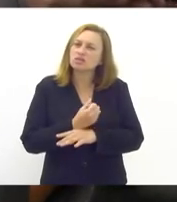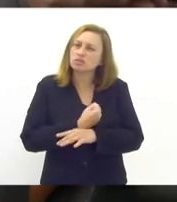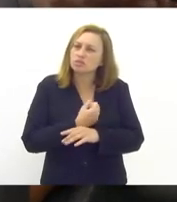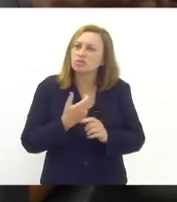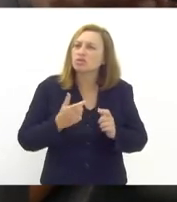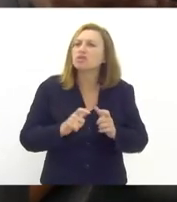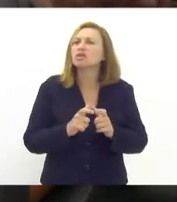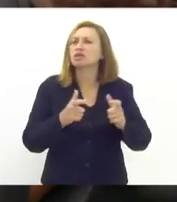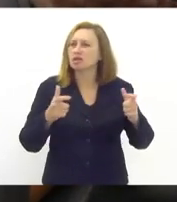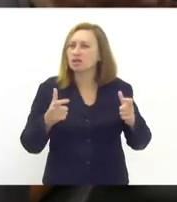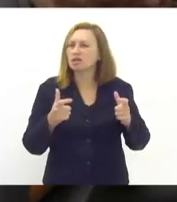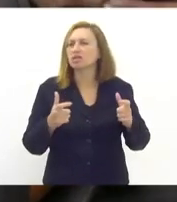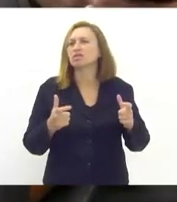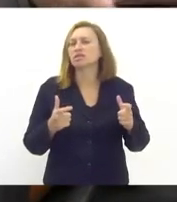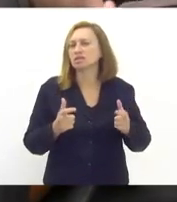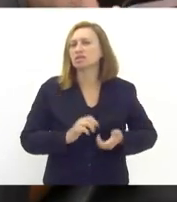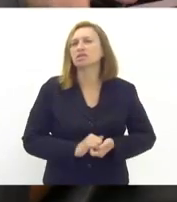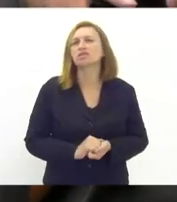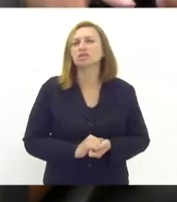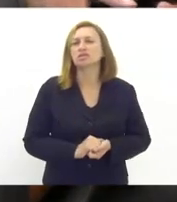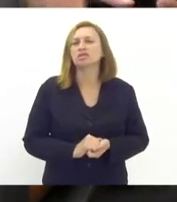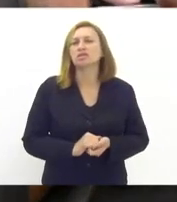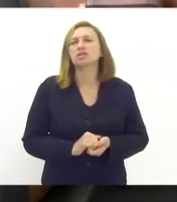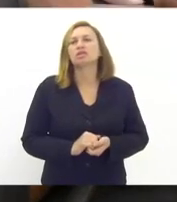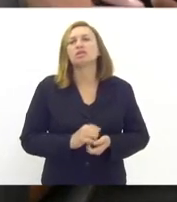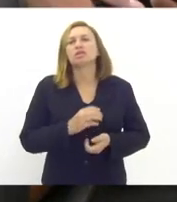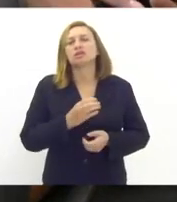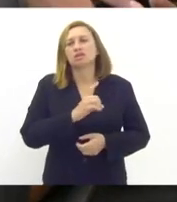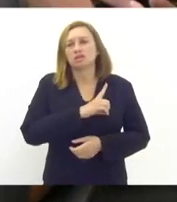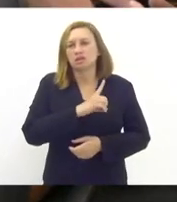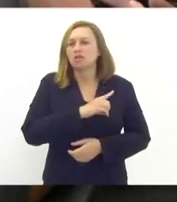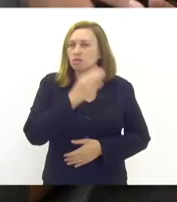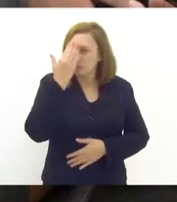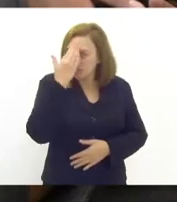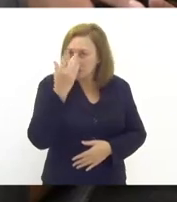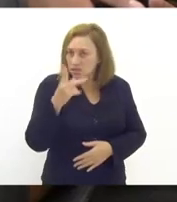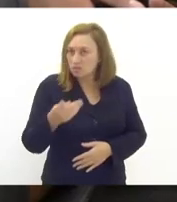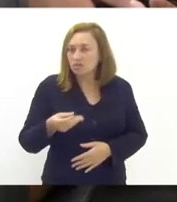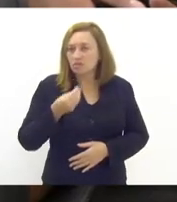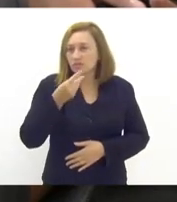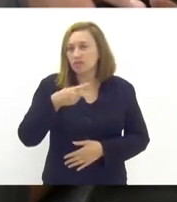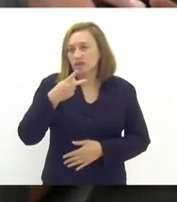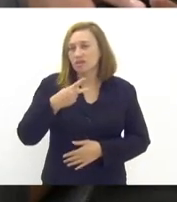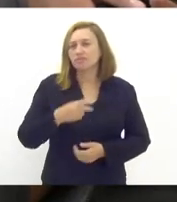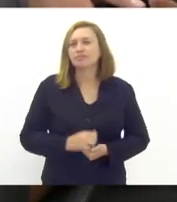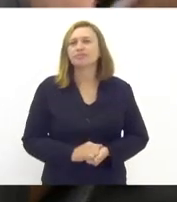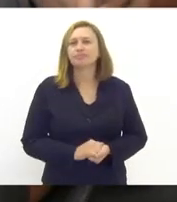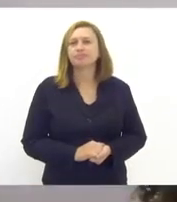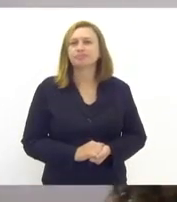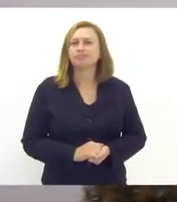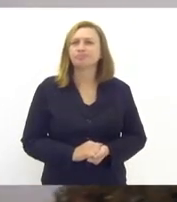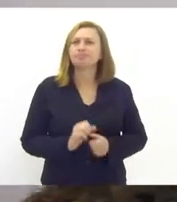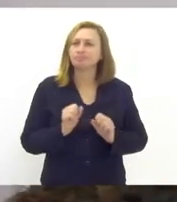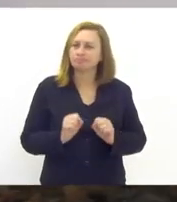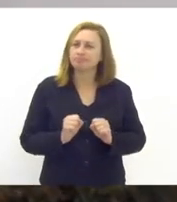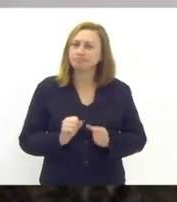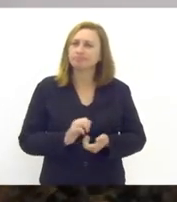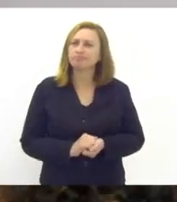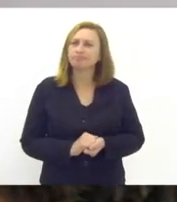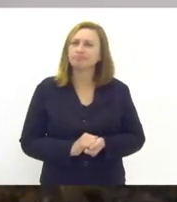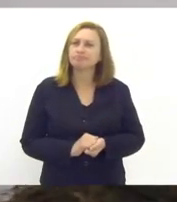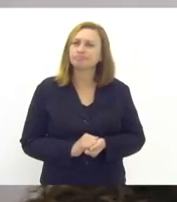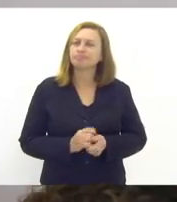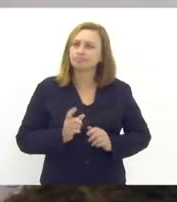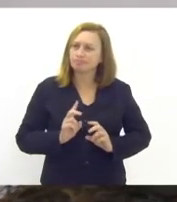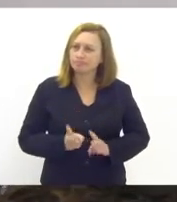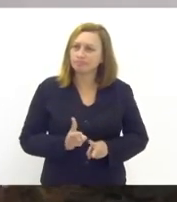também dentro de determinadas delegacias. Então, muito obrigada pela sua participação. Obrigado. Que a gente possa aí